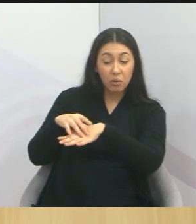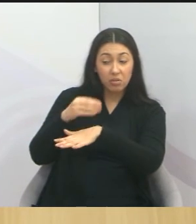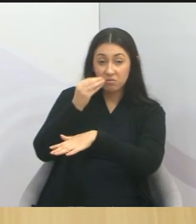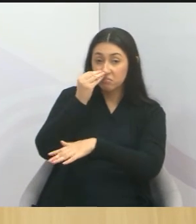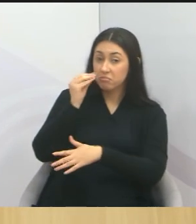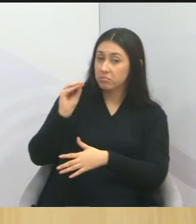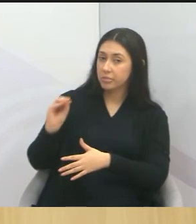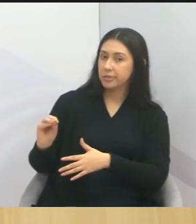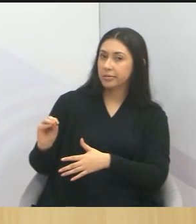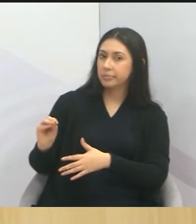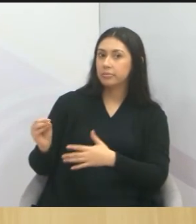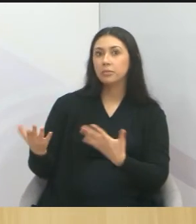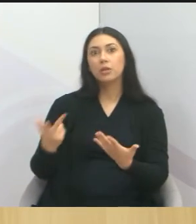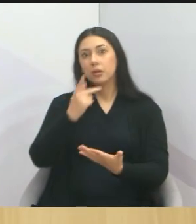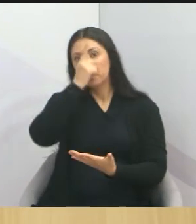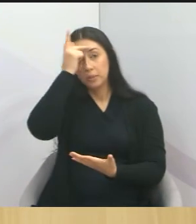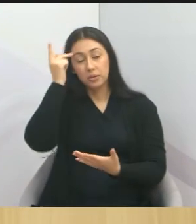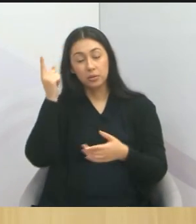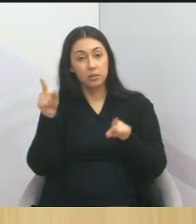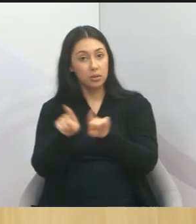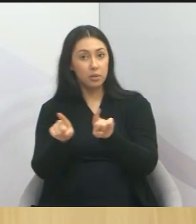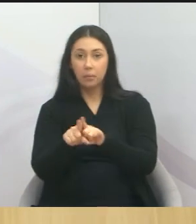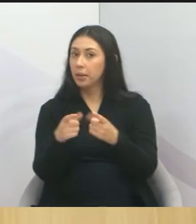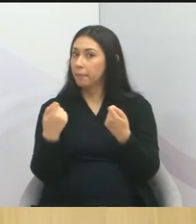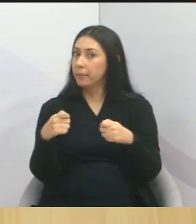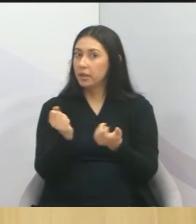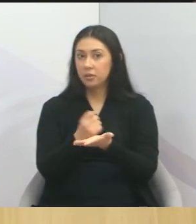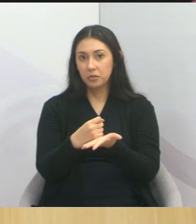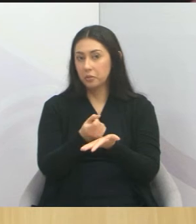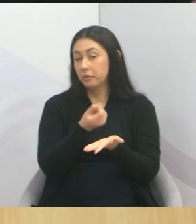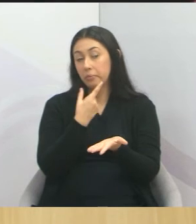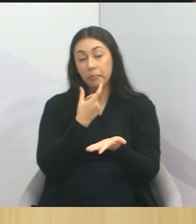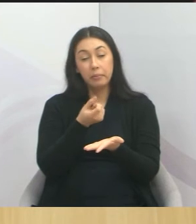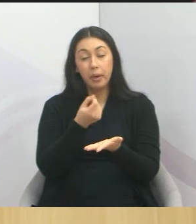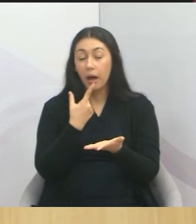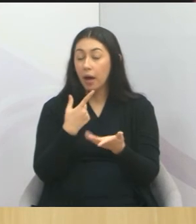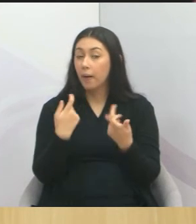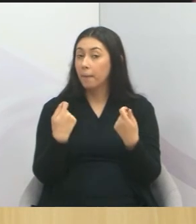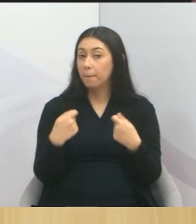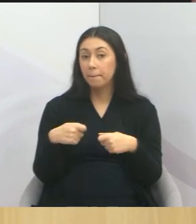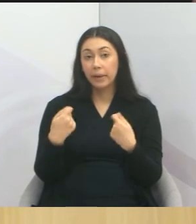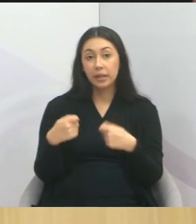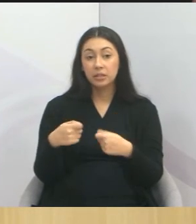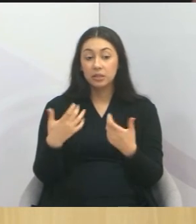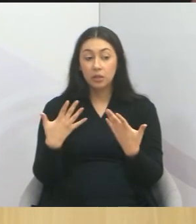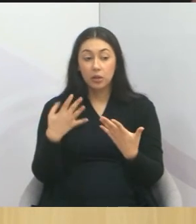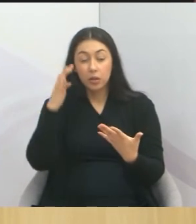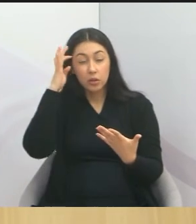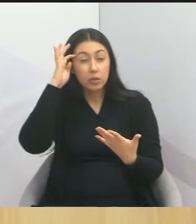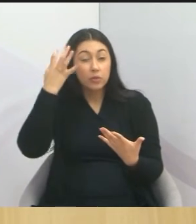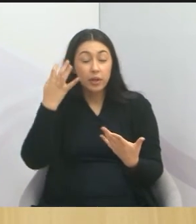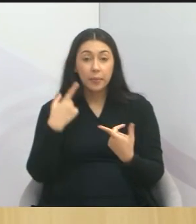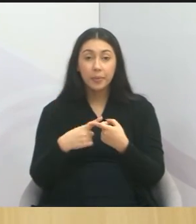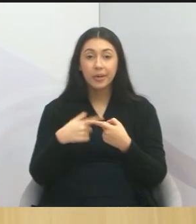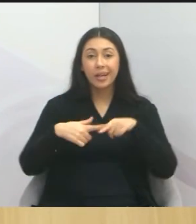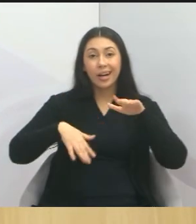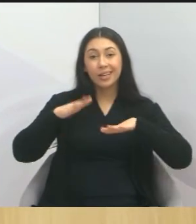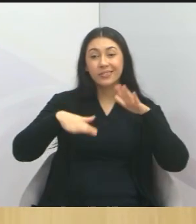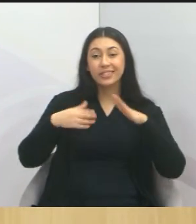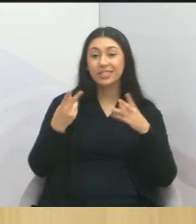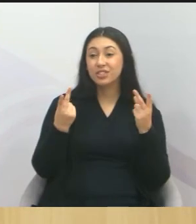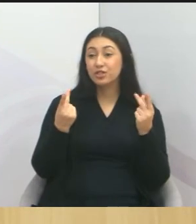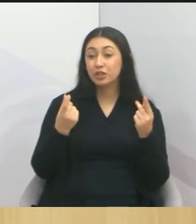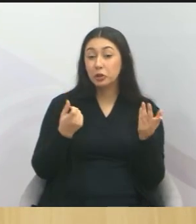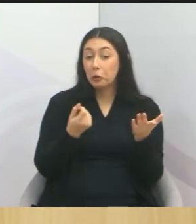lado as pessoas também precisam de medicamento elas precisam né encontrar uma saída porque muitas vezes não